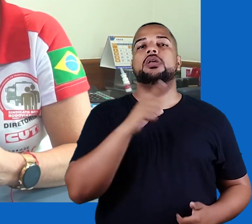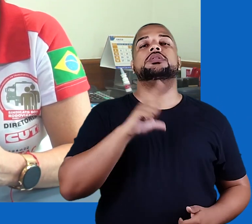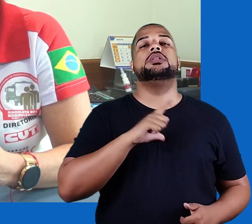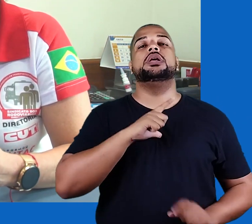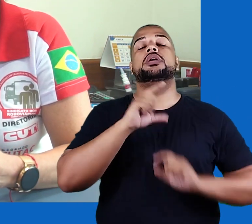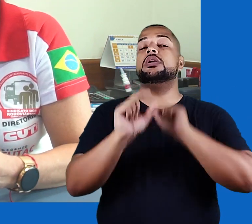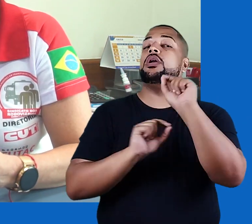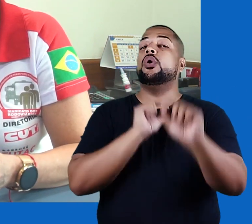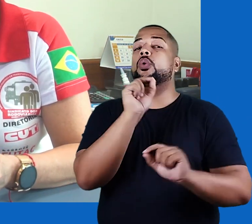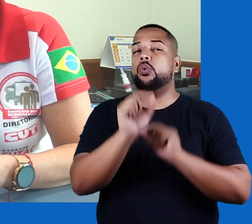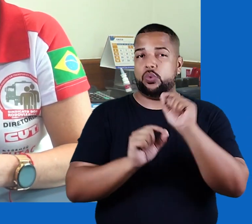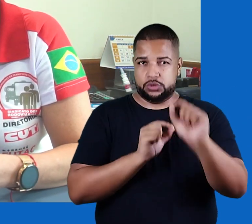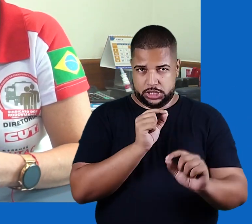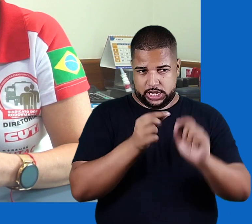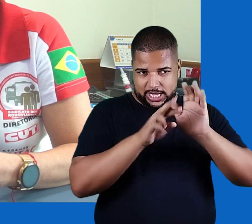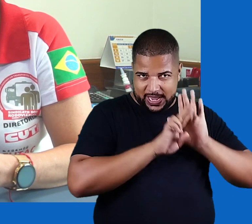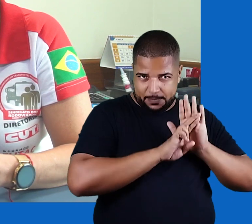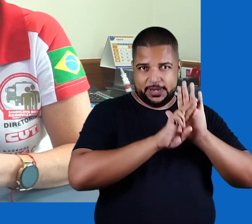gente tem